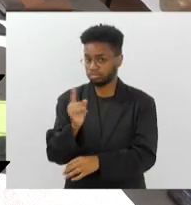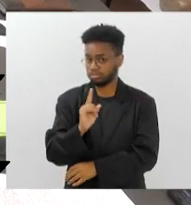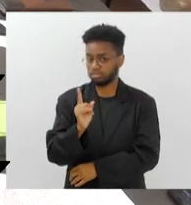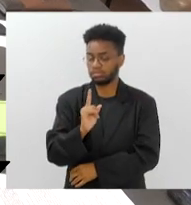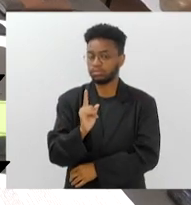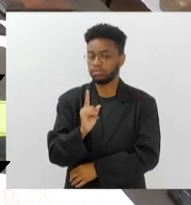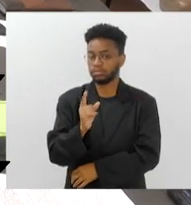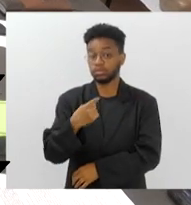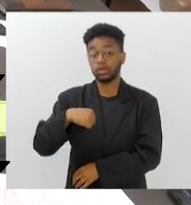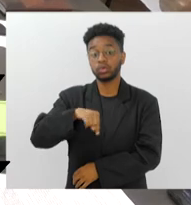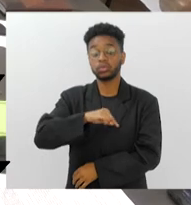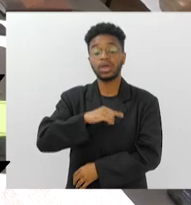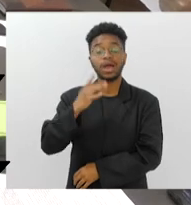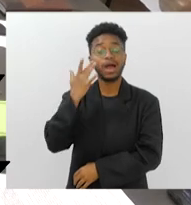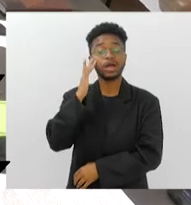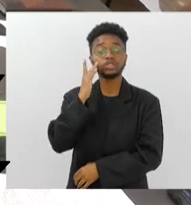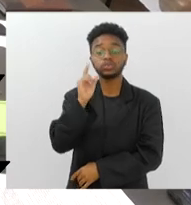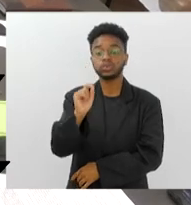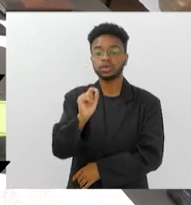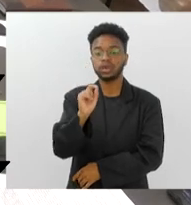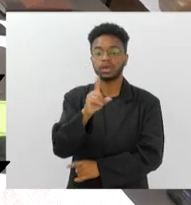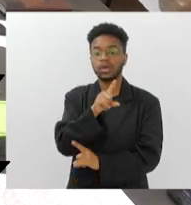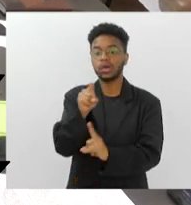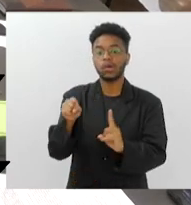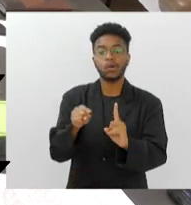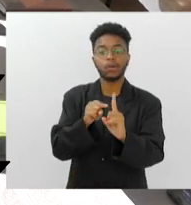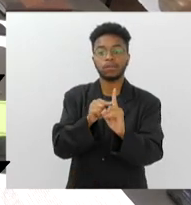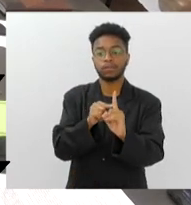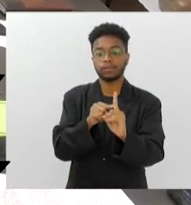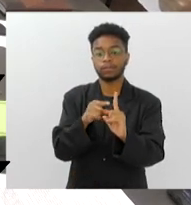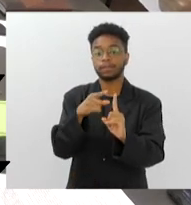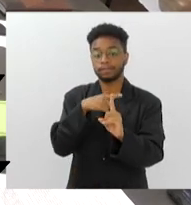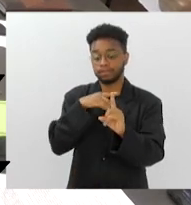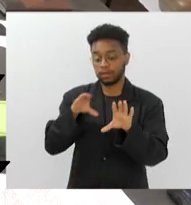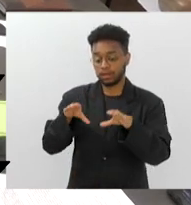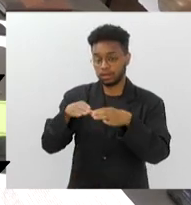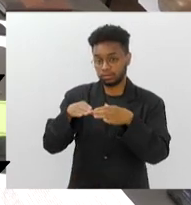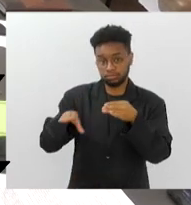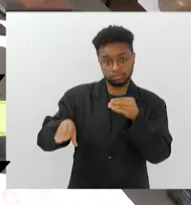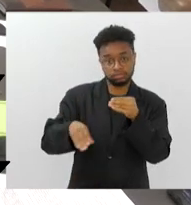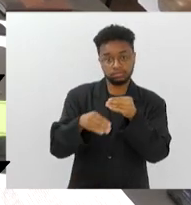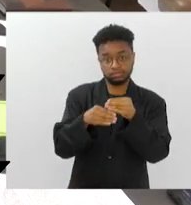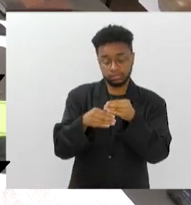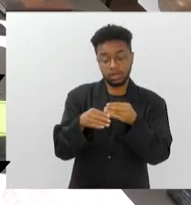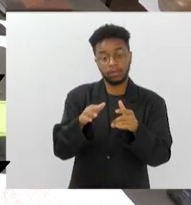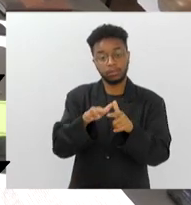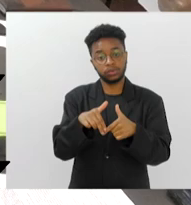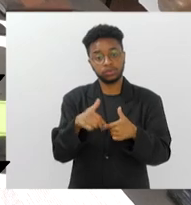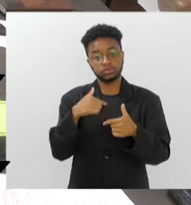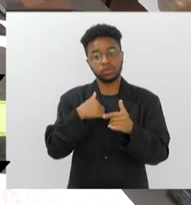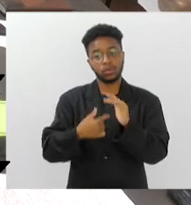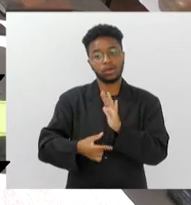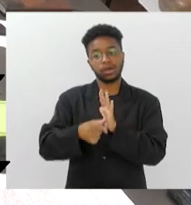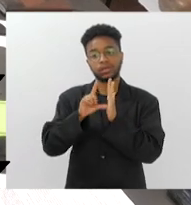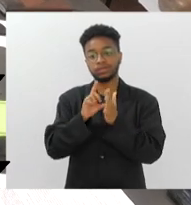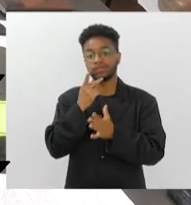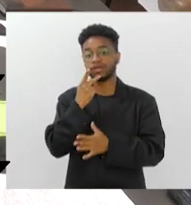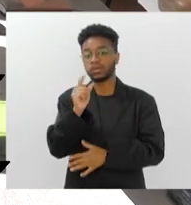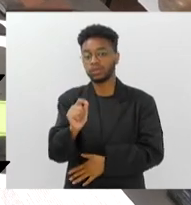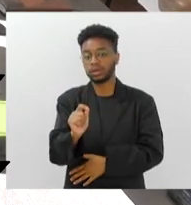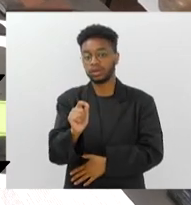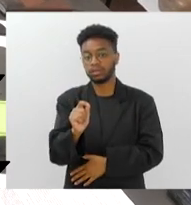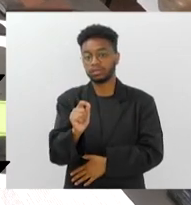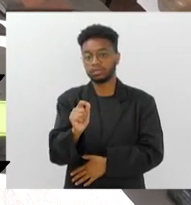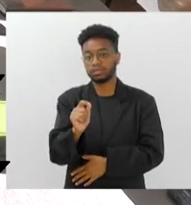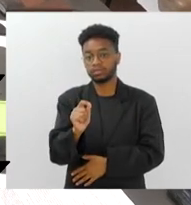achamos que a intenção é que elas tivesse S inclusas por isso que eu falei antes que isso teria sido um